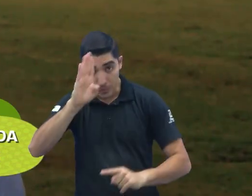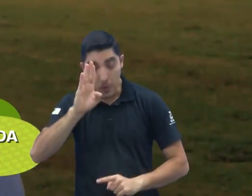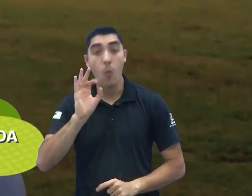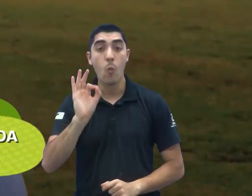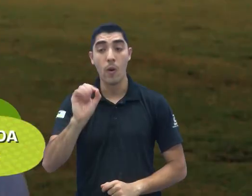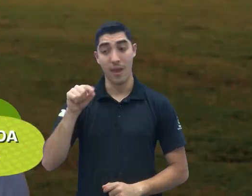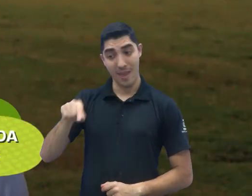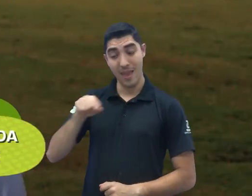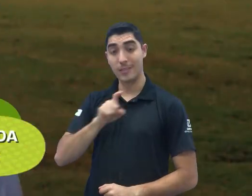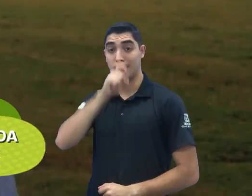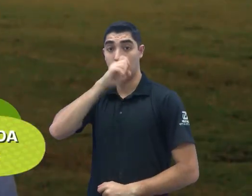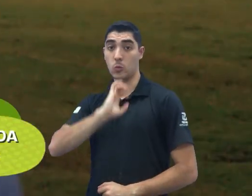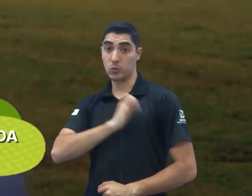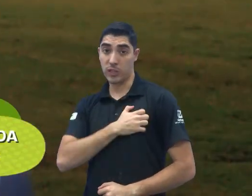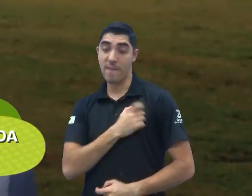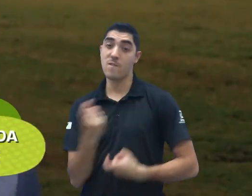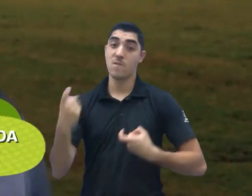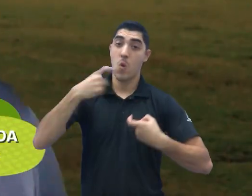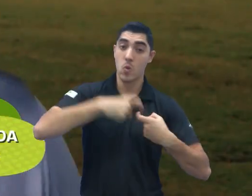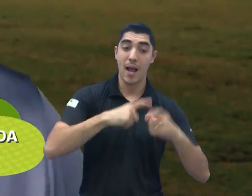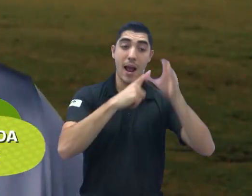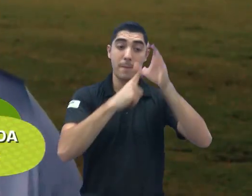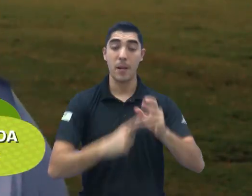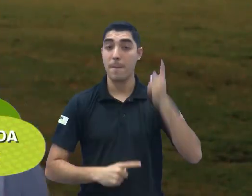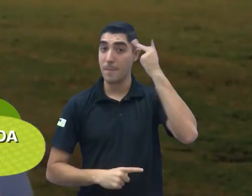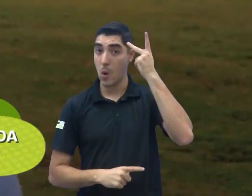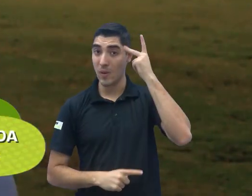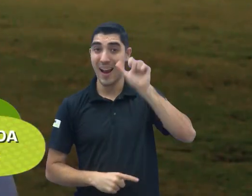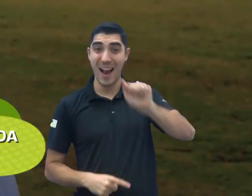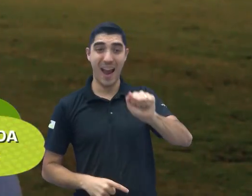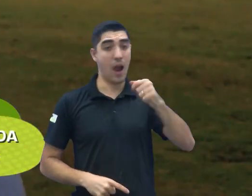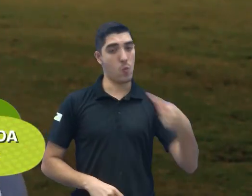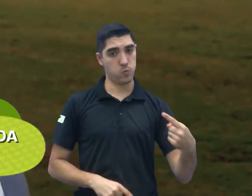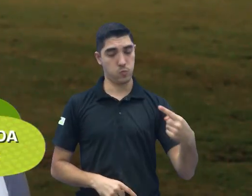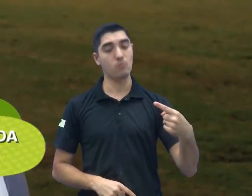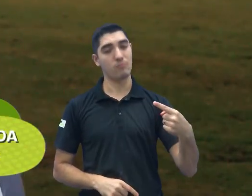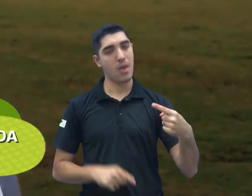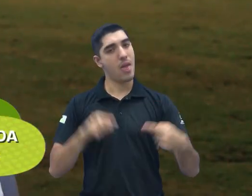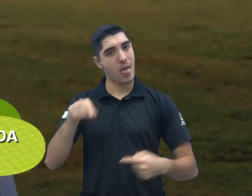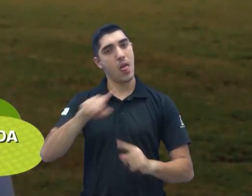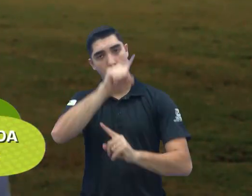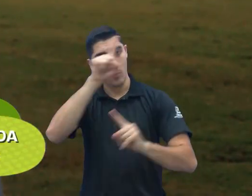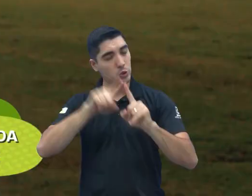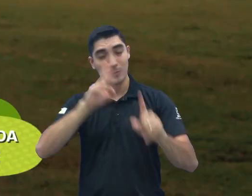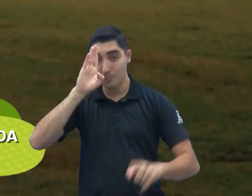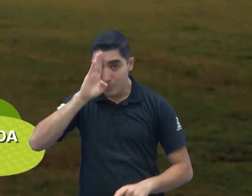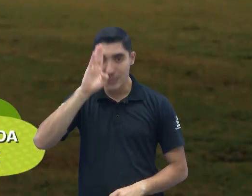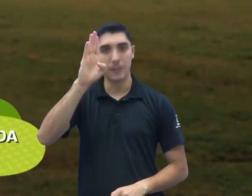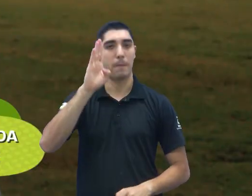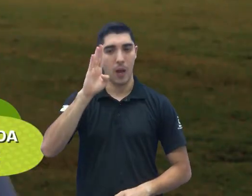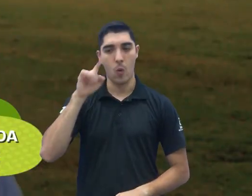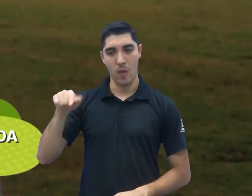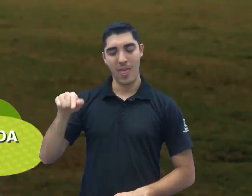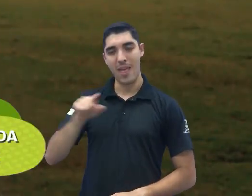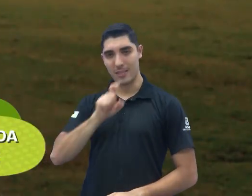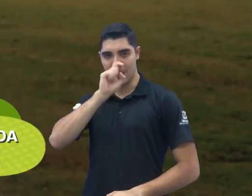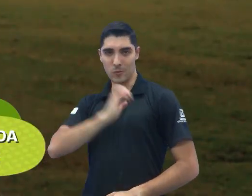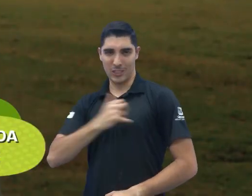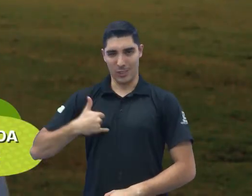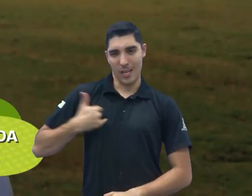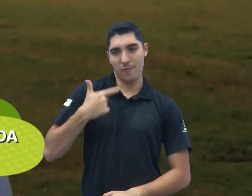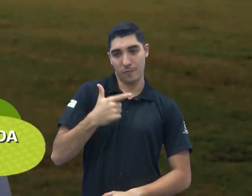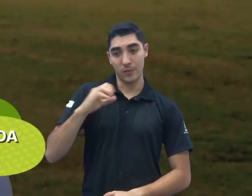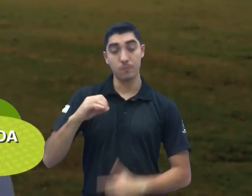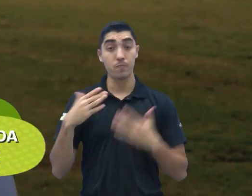José subir, né, para a Série A do Paulista, isso não tem dúvida. E aí vai muito do treinador, do profissional do